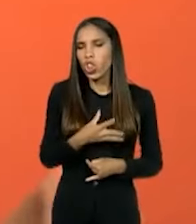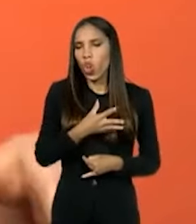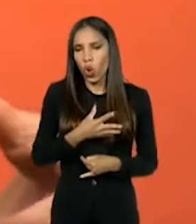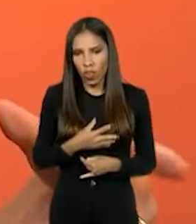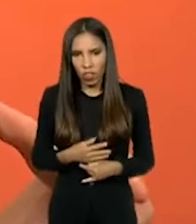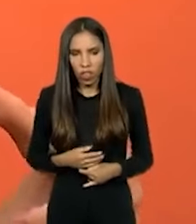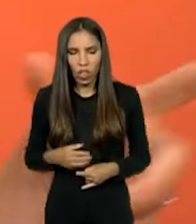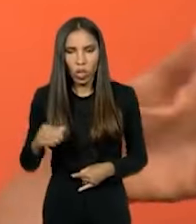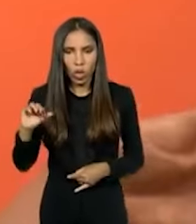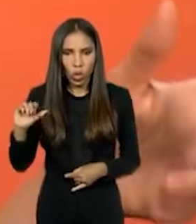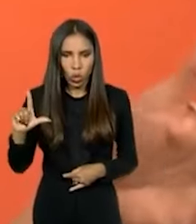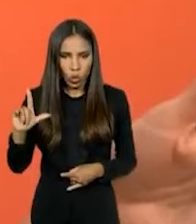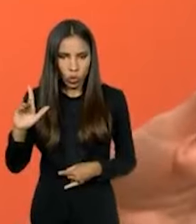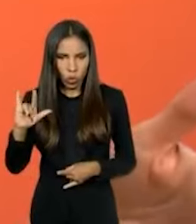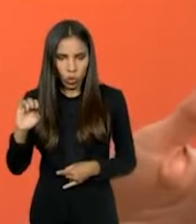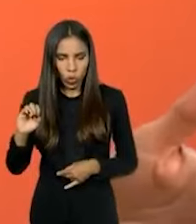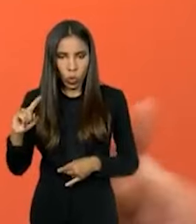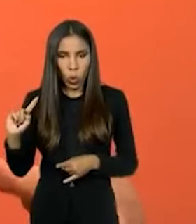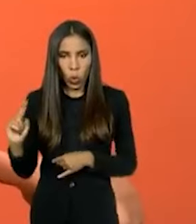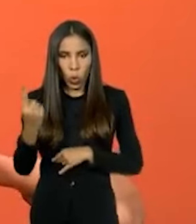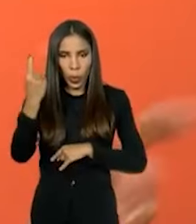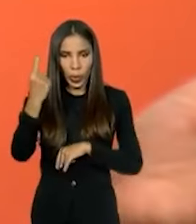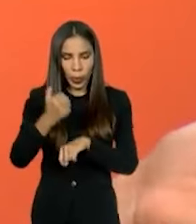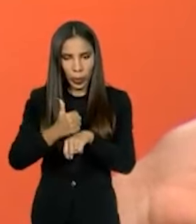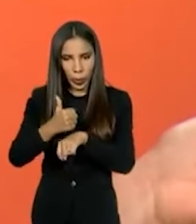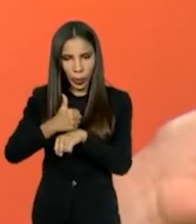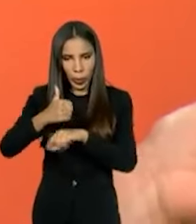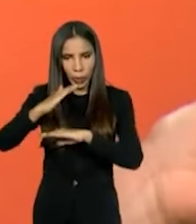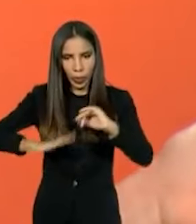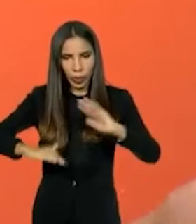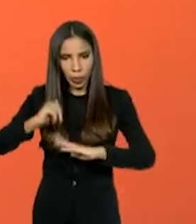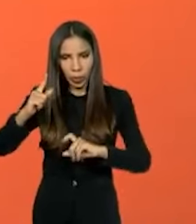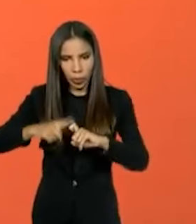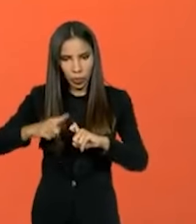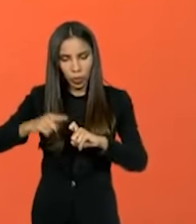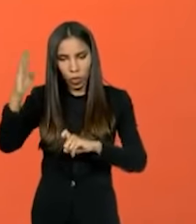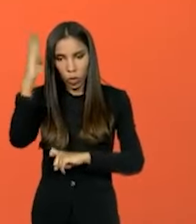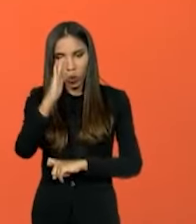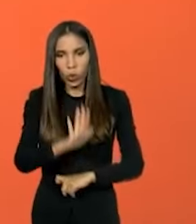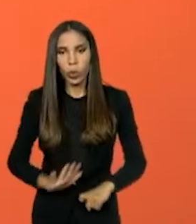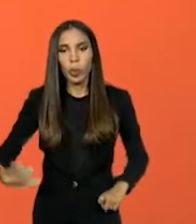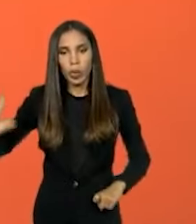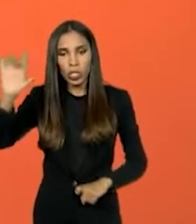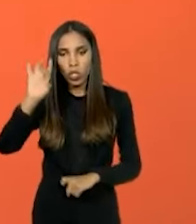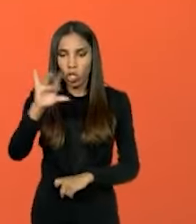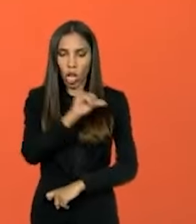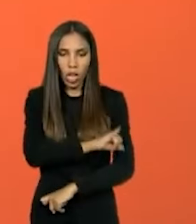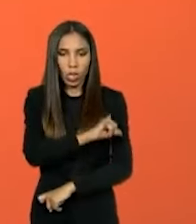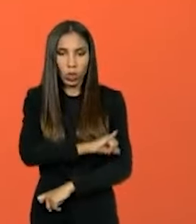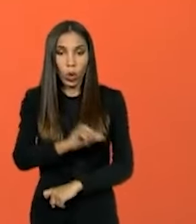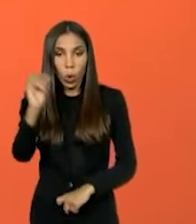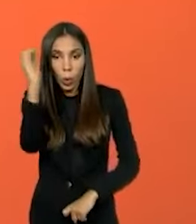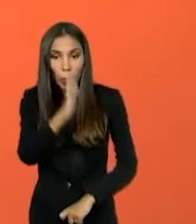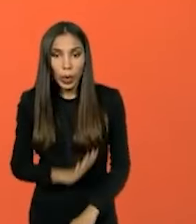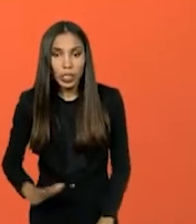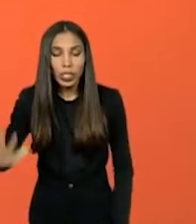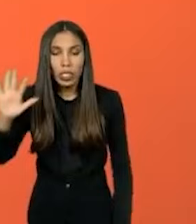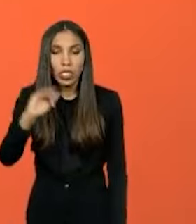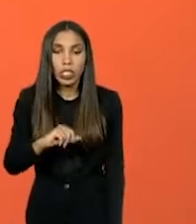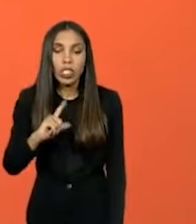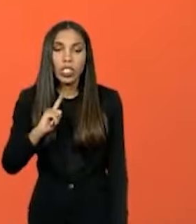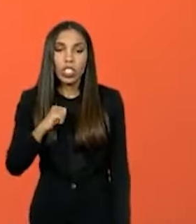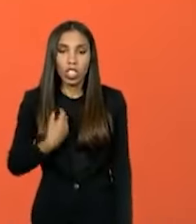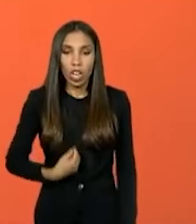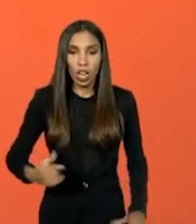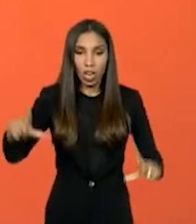Lúcio é um dos Pioneiros nisso no no Brasil né né Nem só no rio não no Brasil com certeza e então eu falei